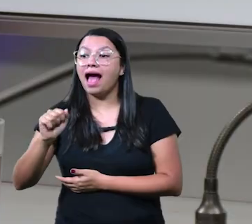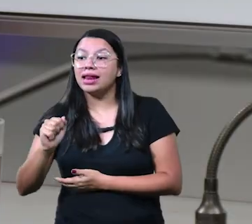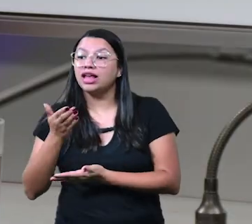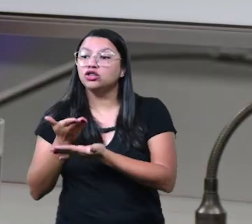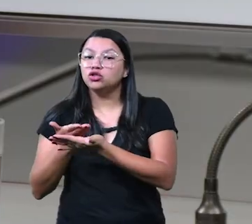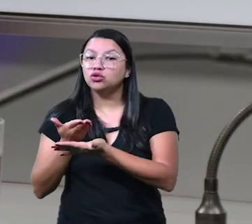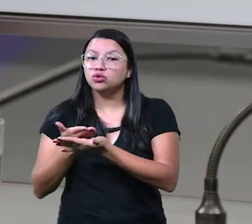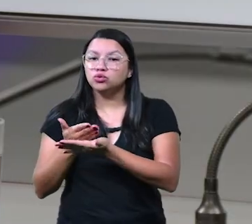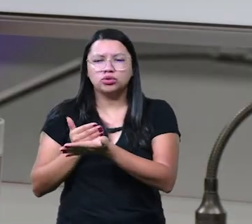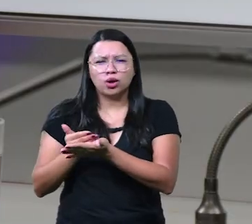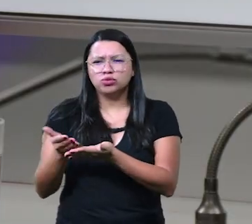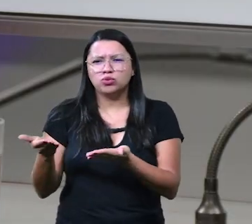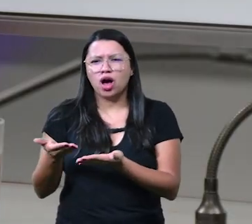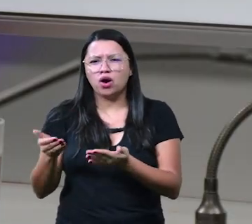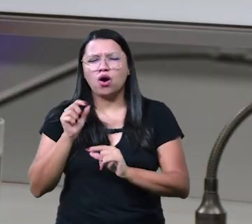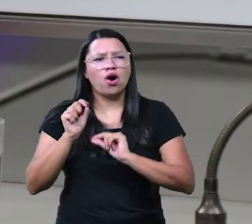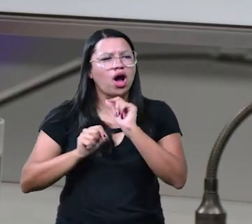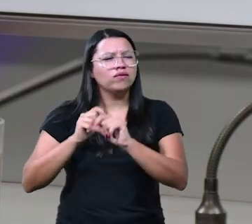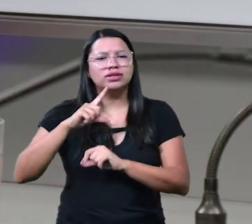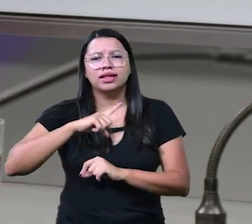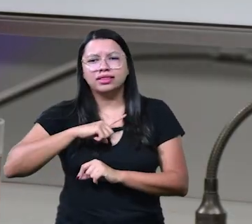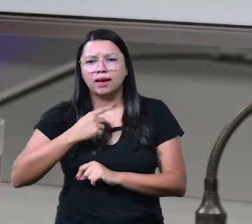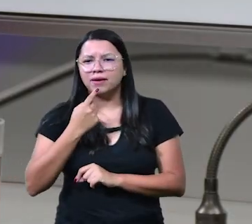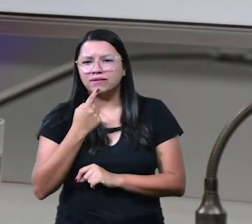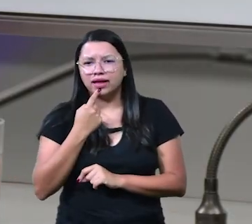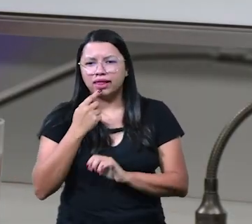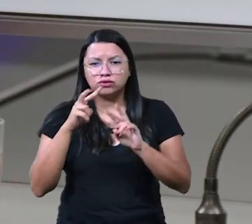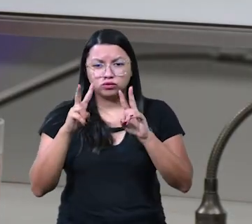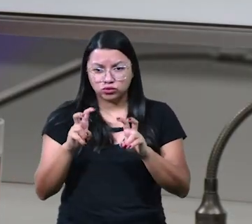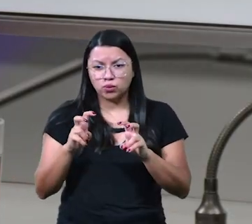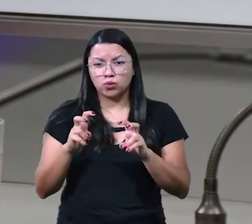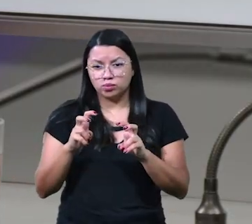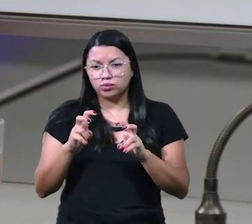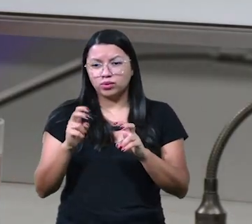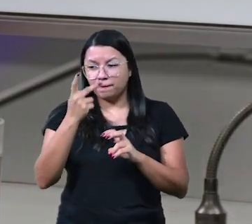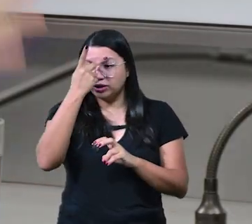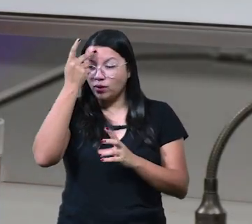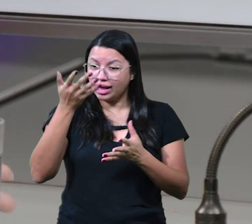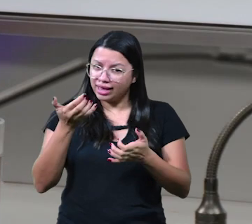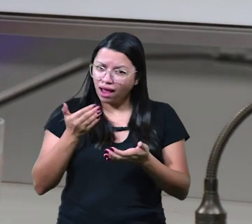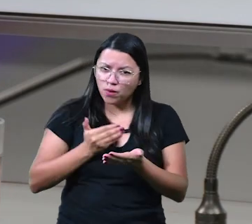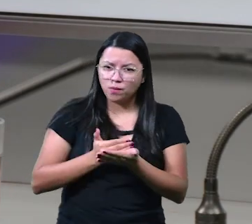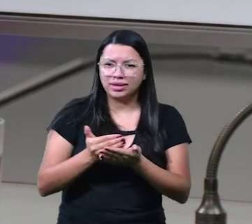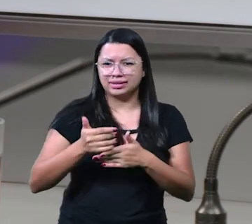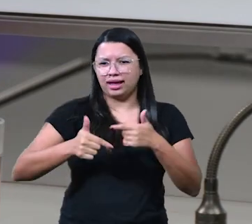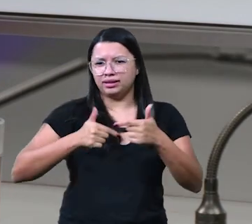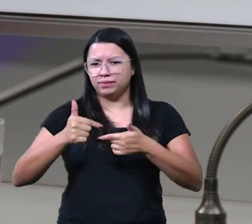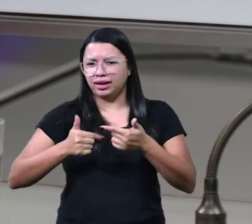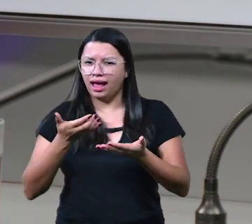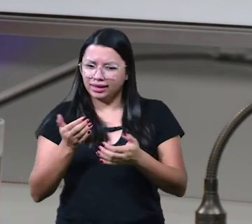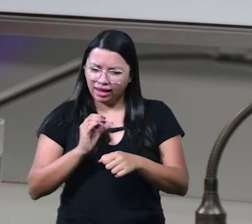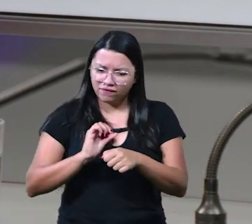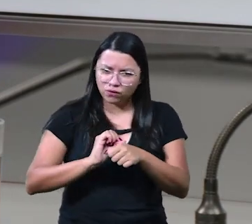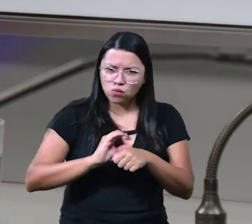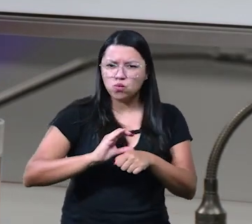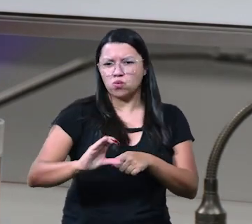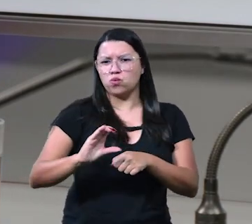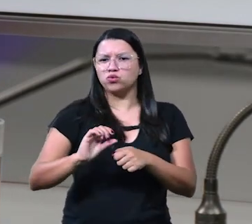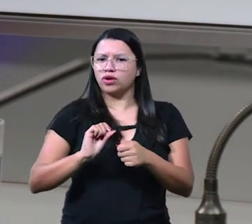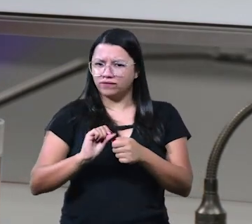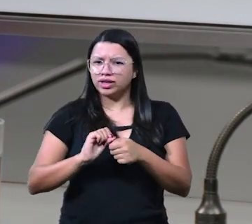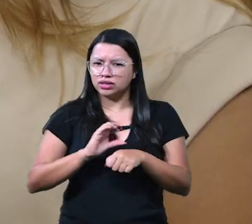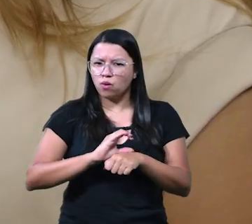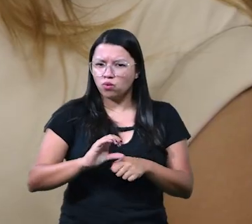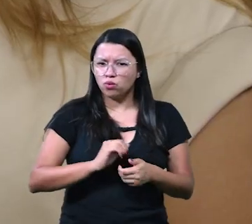para falar para as pessoas que querem ingressar nessa carreira? Querem começar o curso, querem trabalhar com isso? Posso começar?